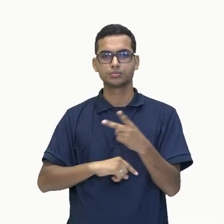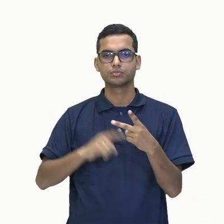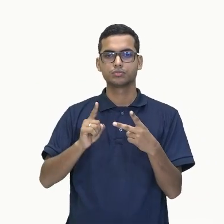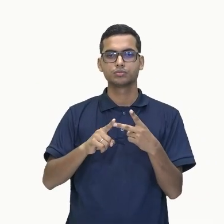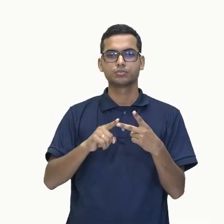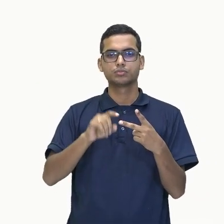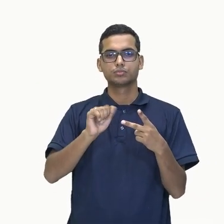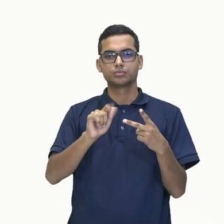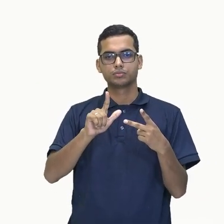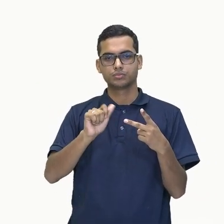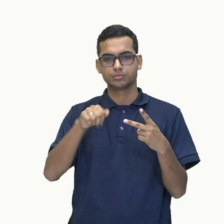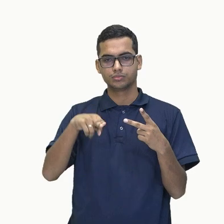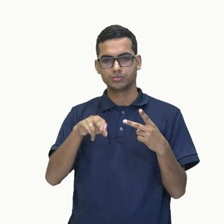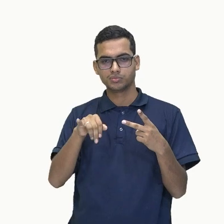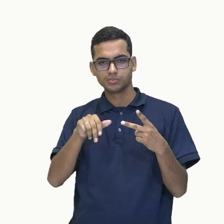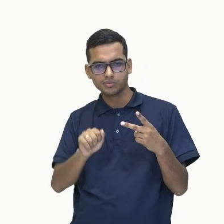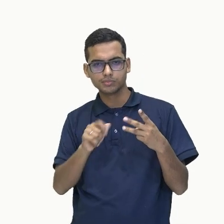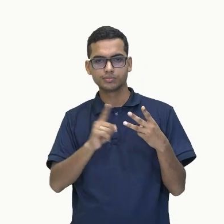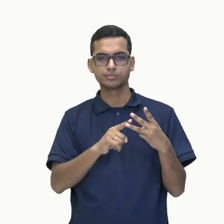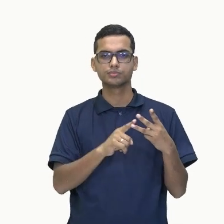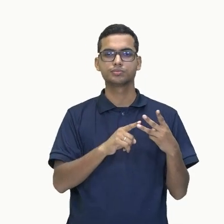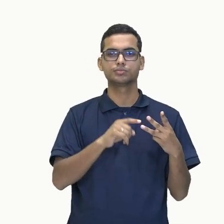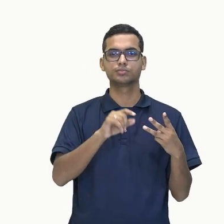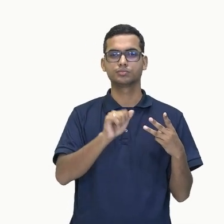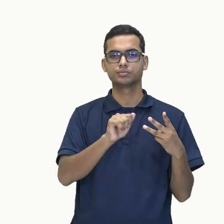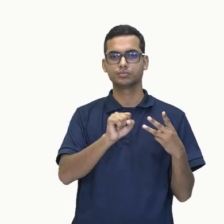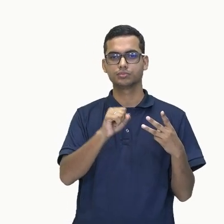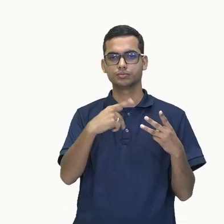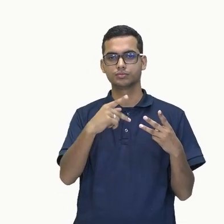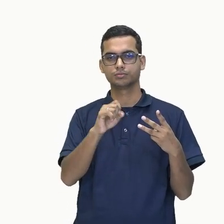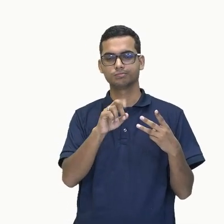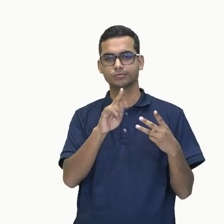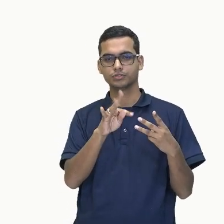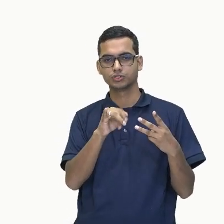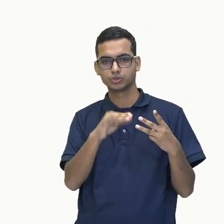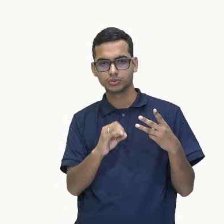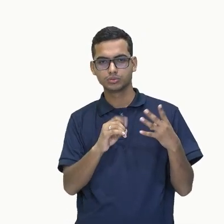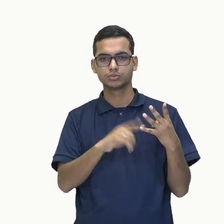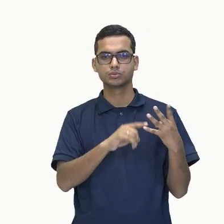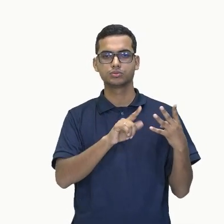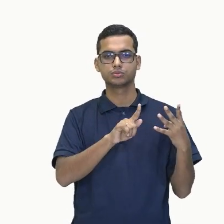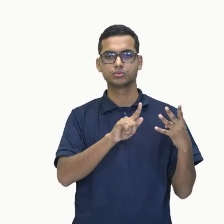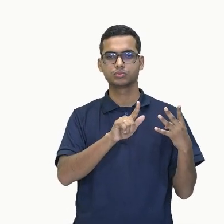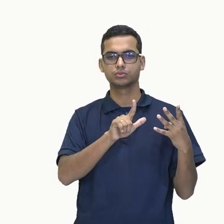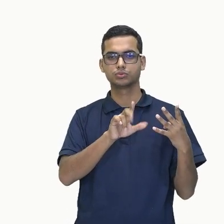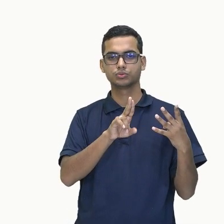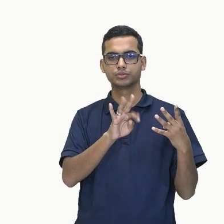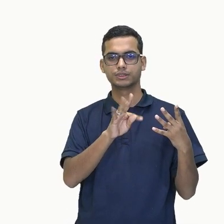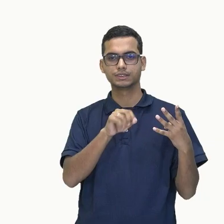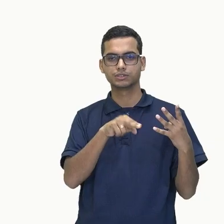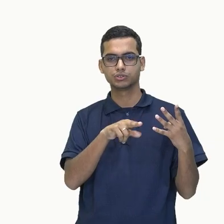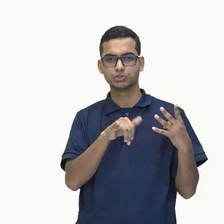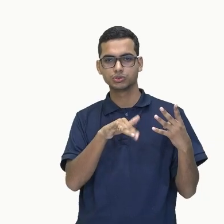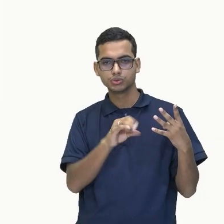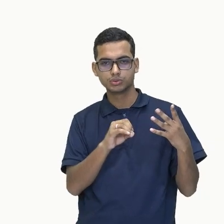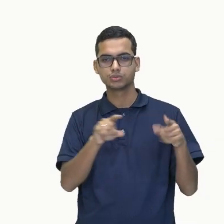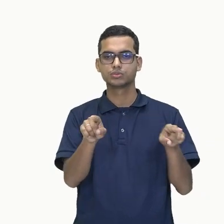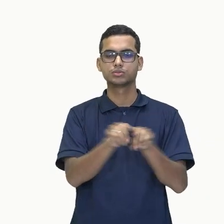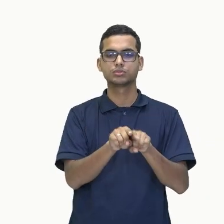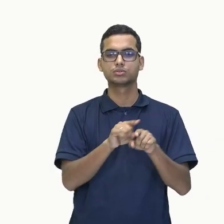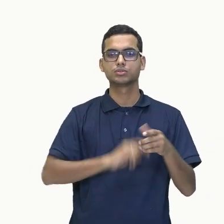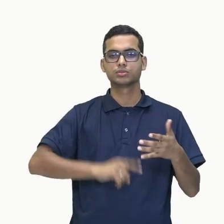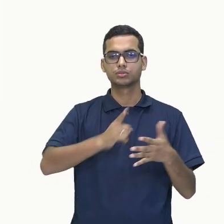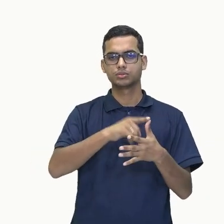aspartico, né, glutâmico e a glicina aqui, que a gente já viu em outro momento, tá?